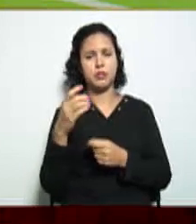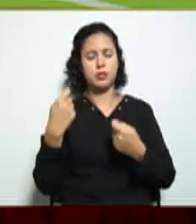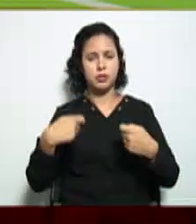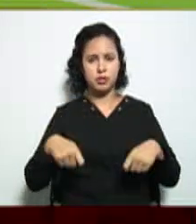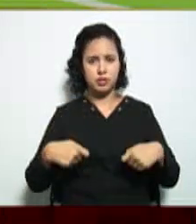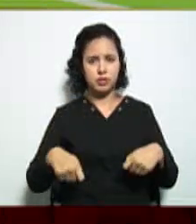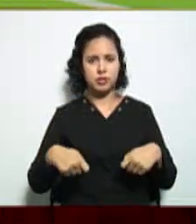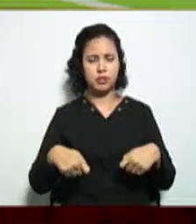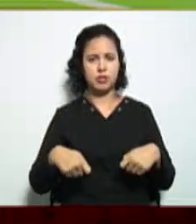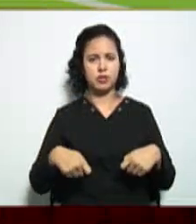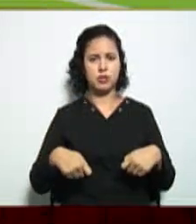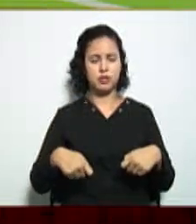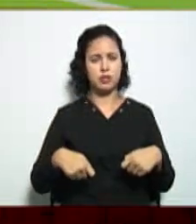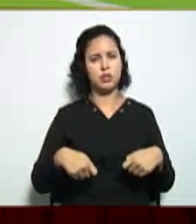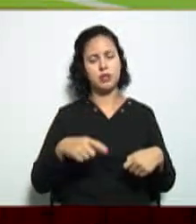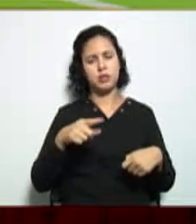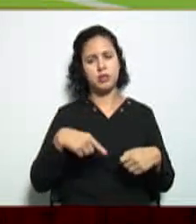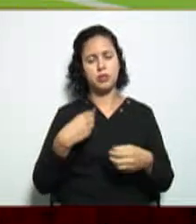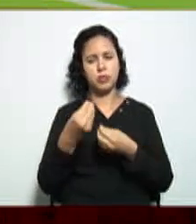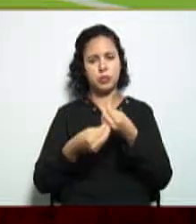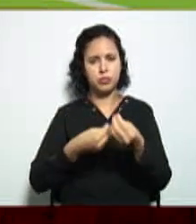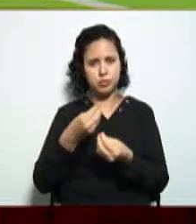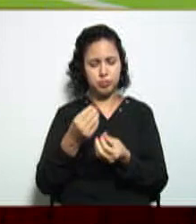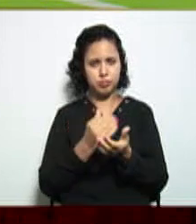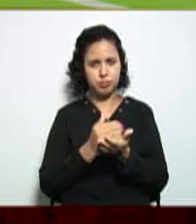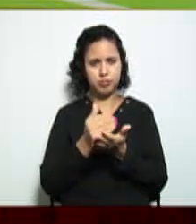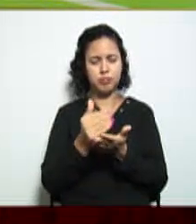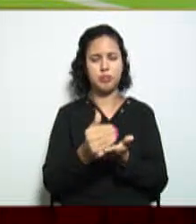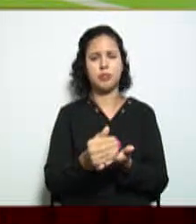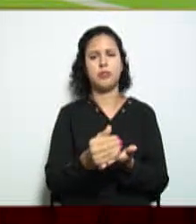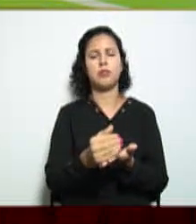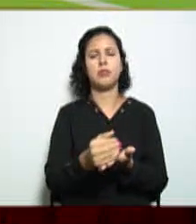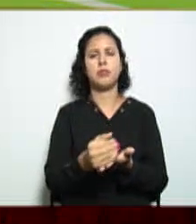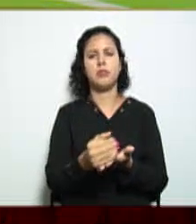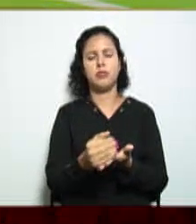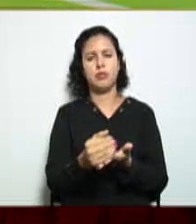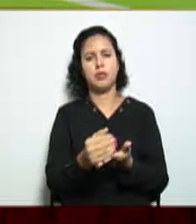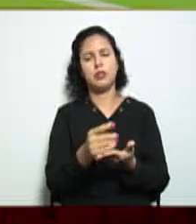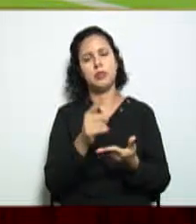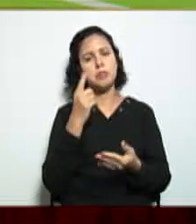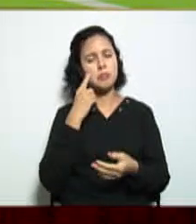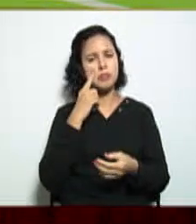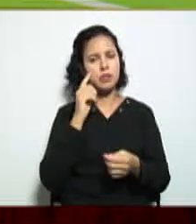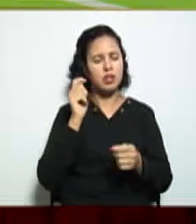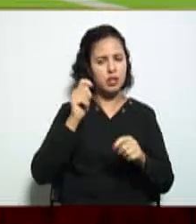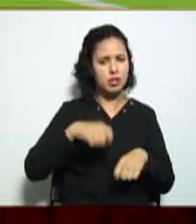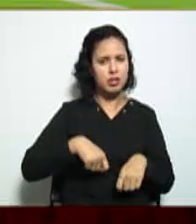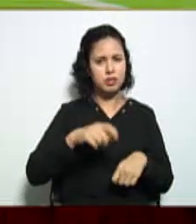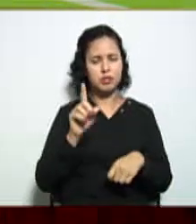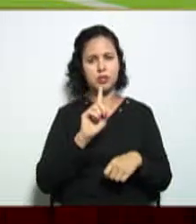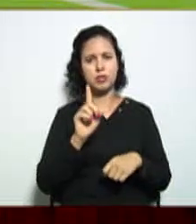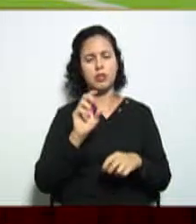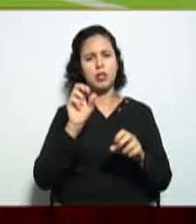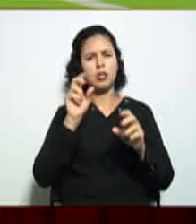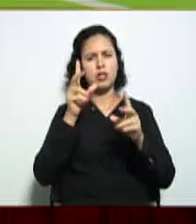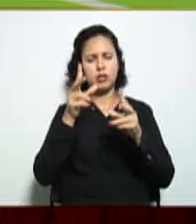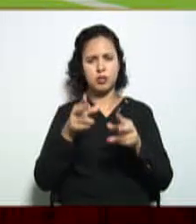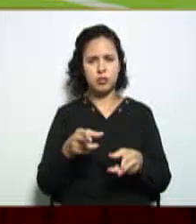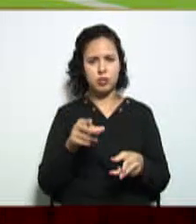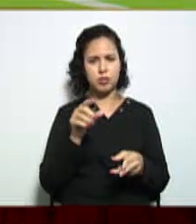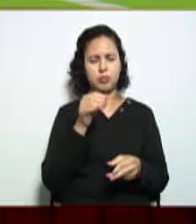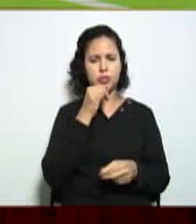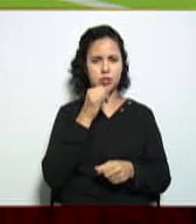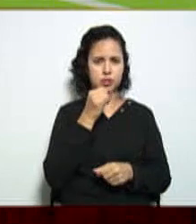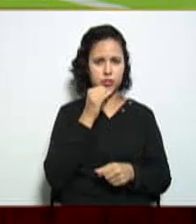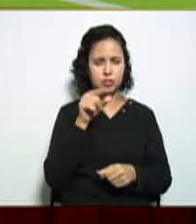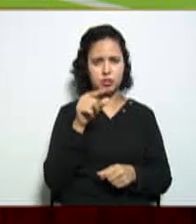precisa de um procedimento, ele tem um conhecimento que ele vai ser testado pela ciência. Igual você já ouviu falar, quando